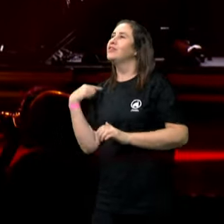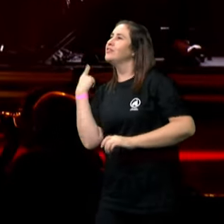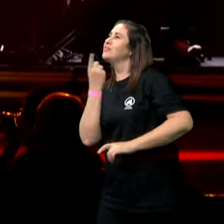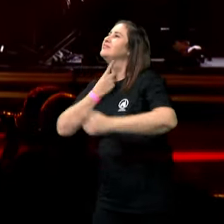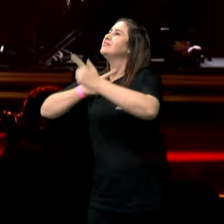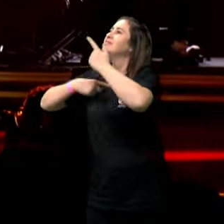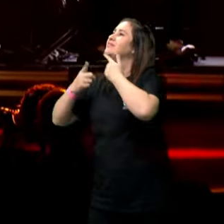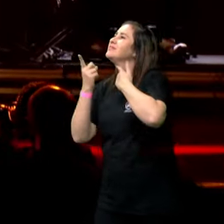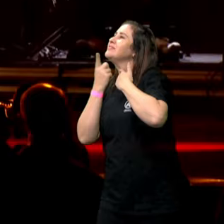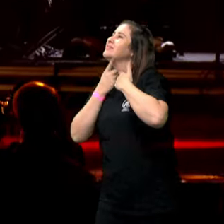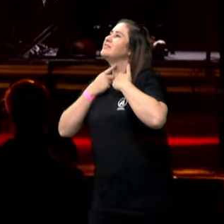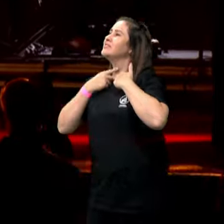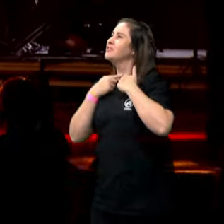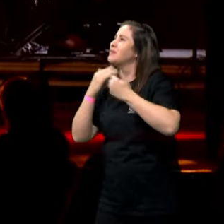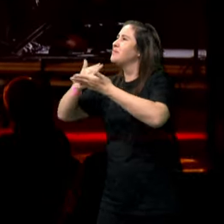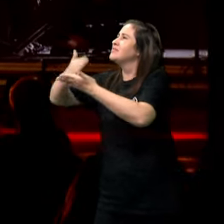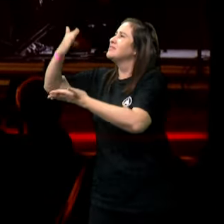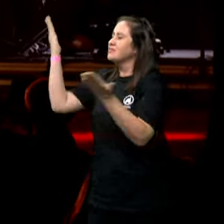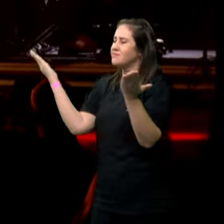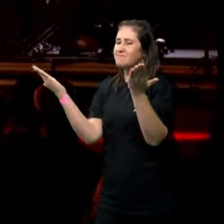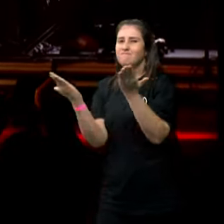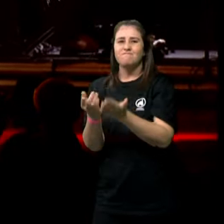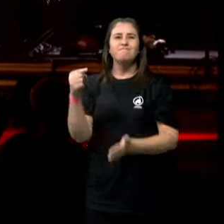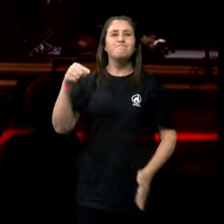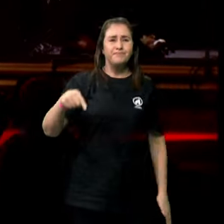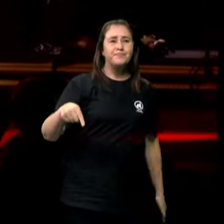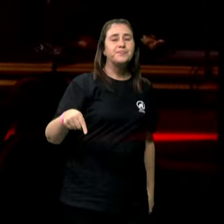desejado a mim